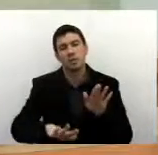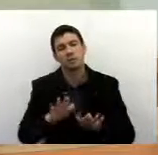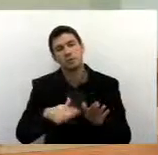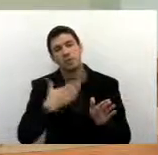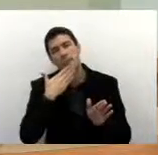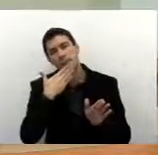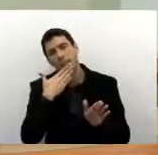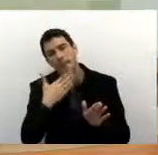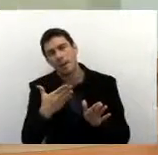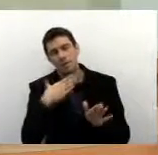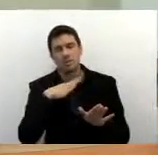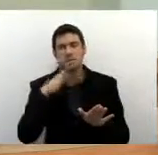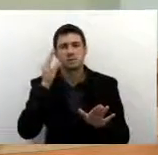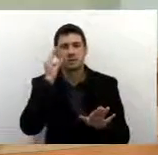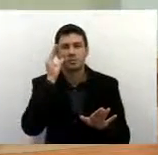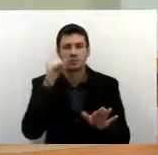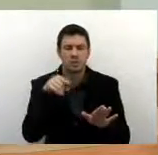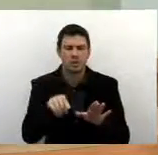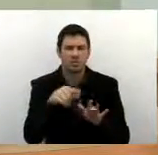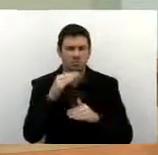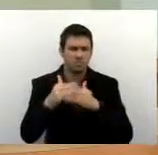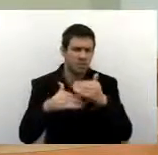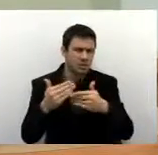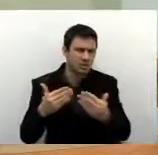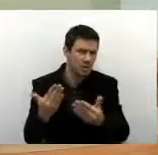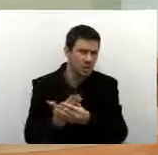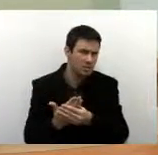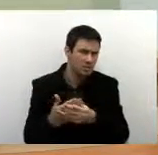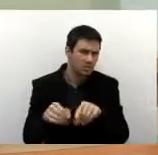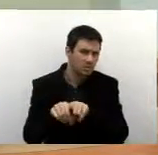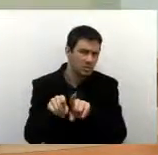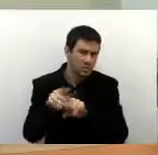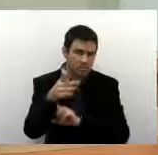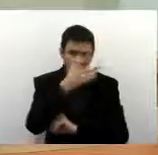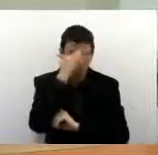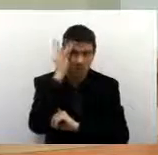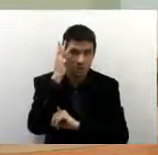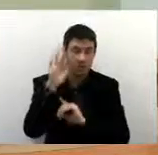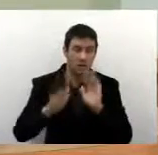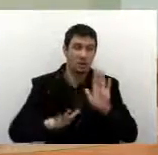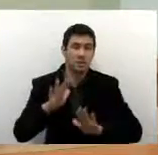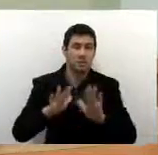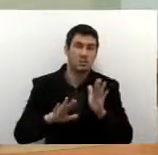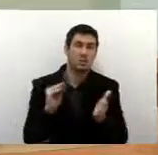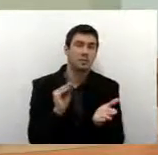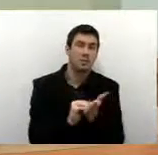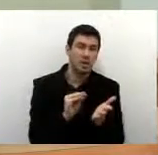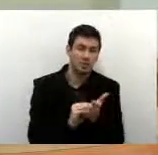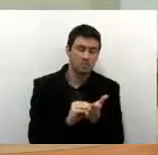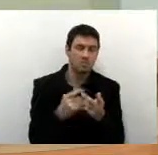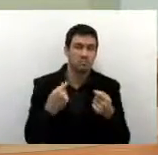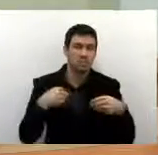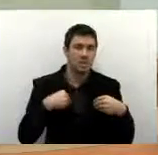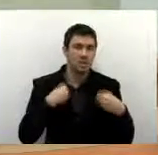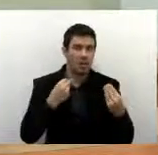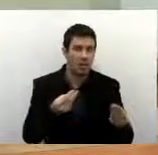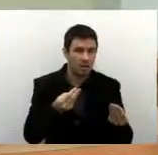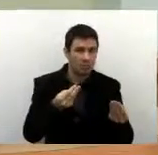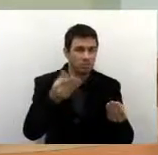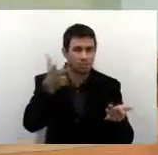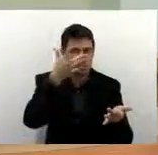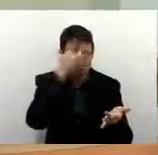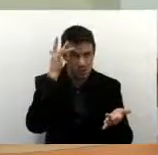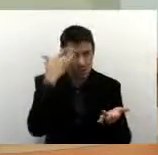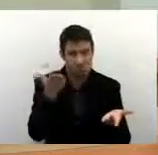vista a um processo, você liga para a secretaria, primeiro que eles deveriam passar para a secretaria do senhor. Primeira coisa,